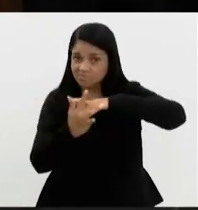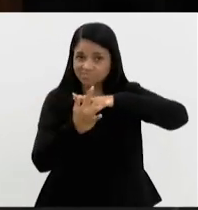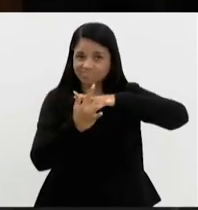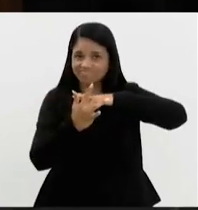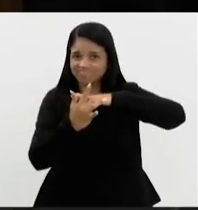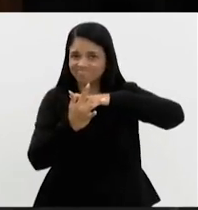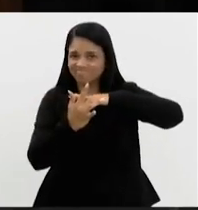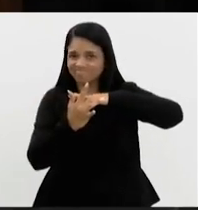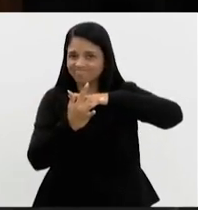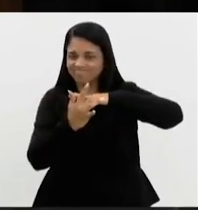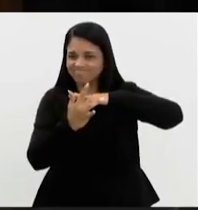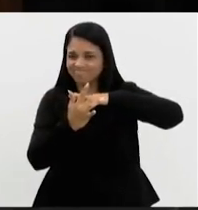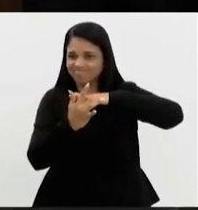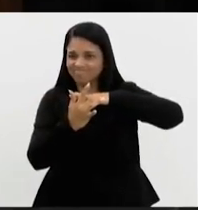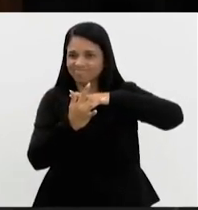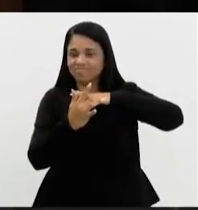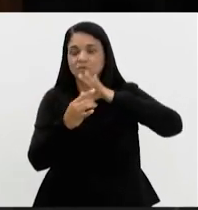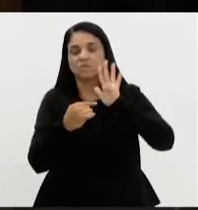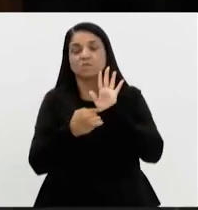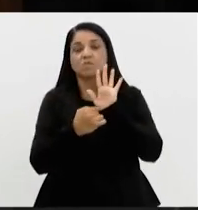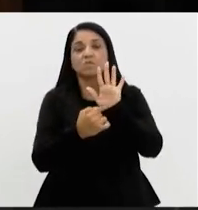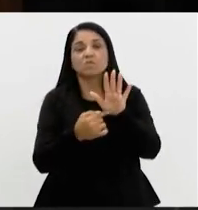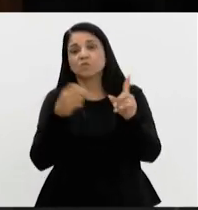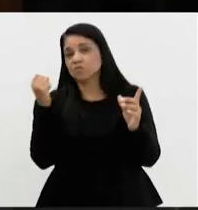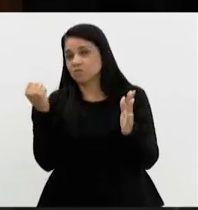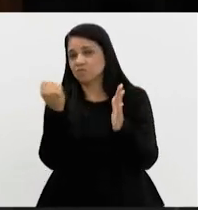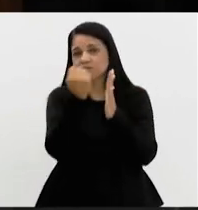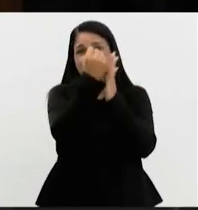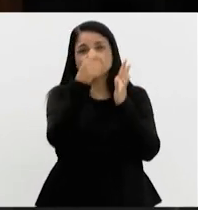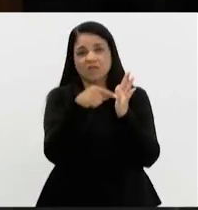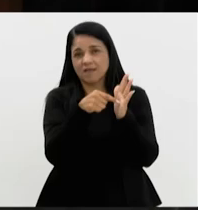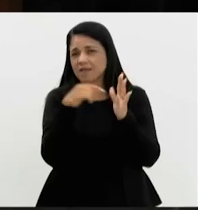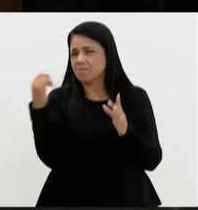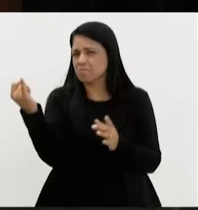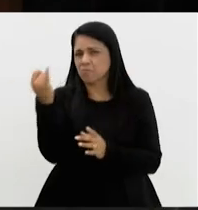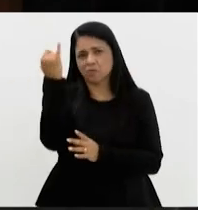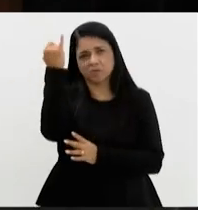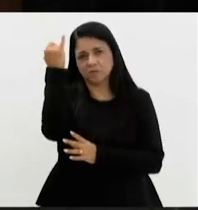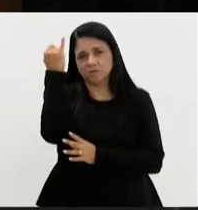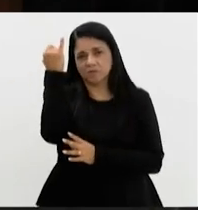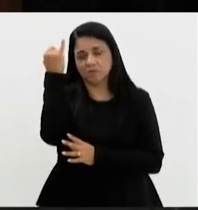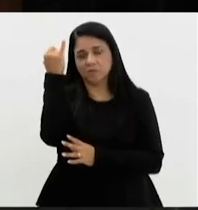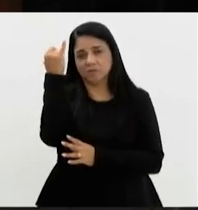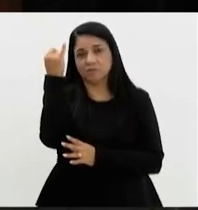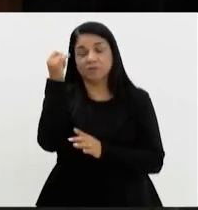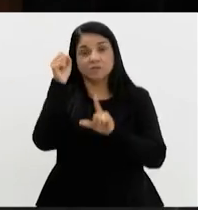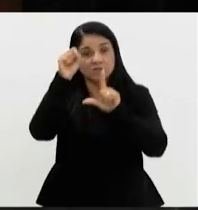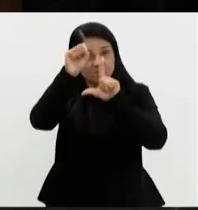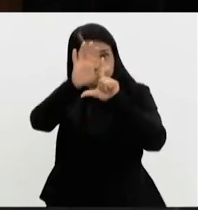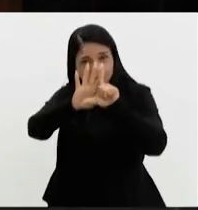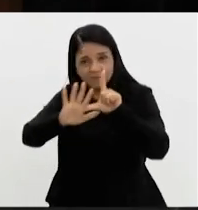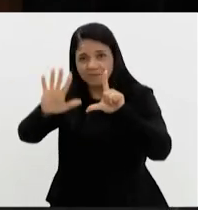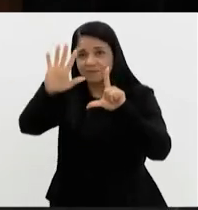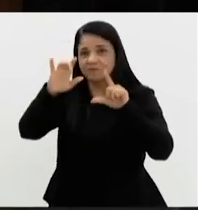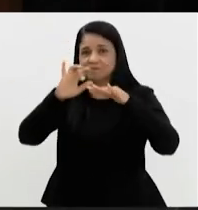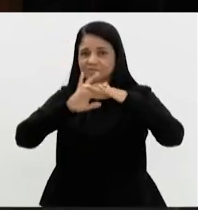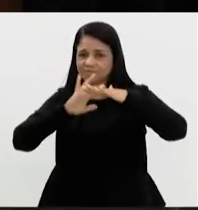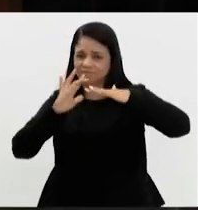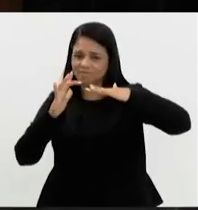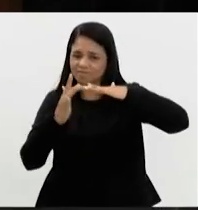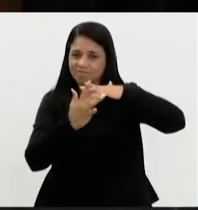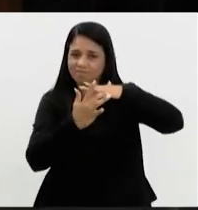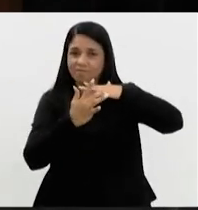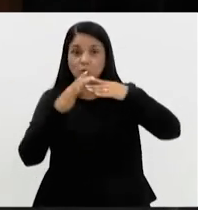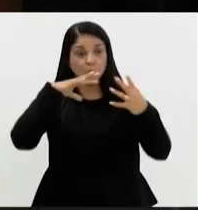um destaque que que eu trago que eu acho que isso também é muito importante as plataformas de redes sociais no mundo